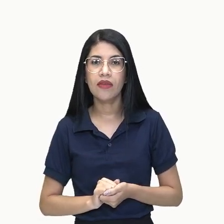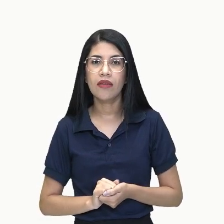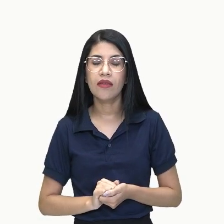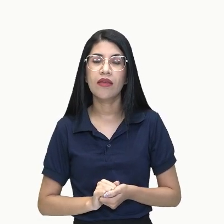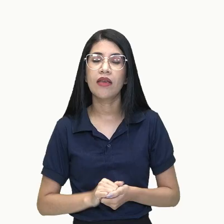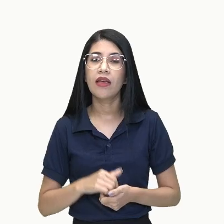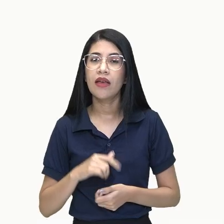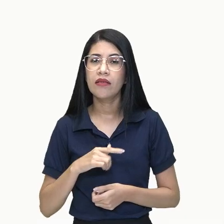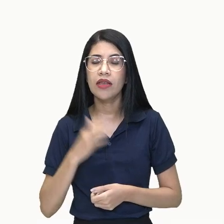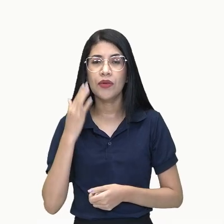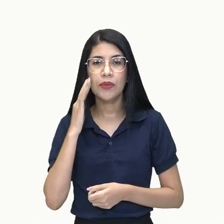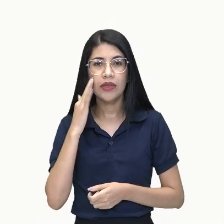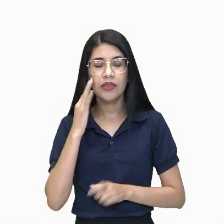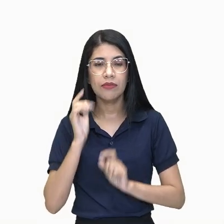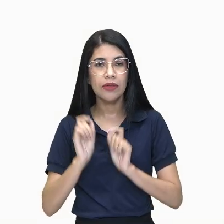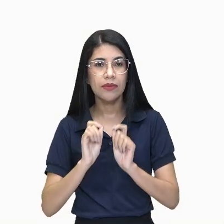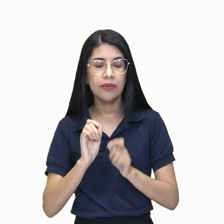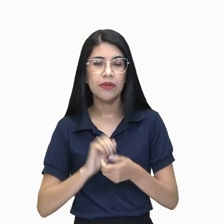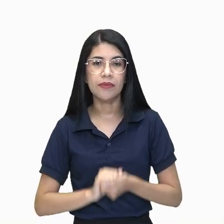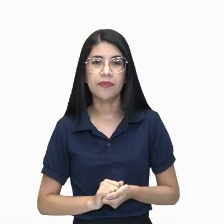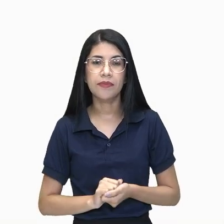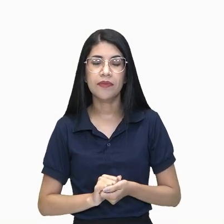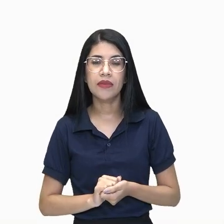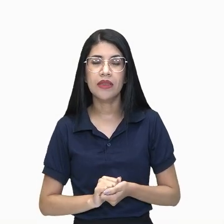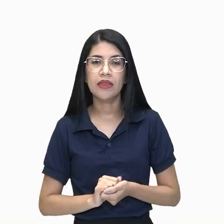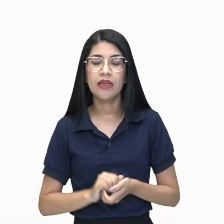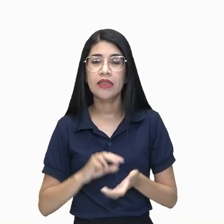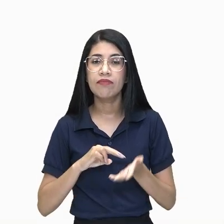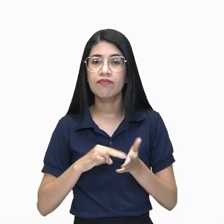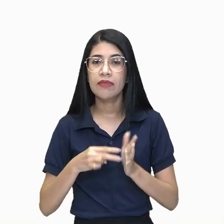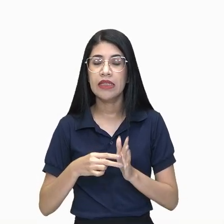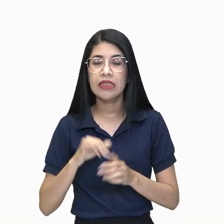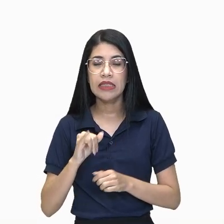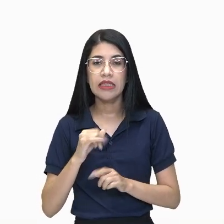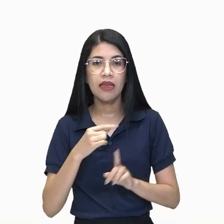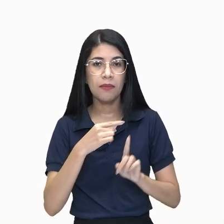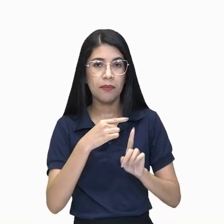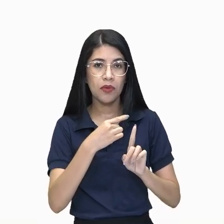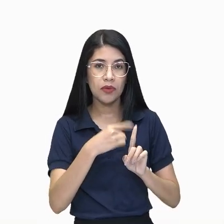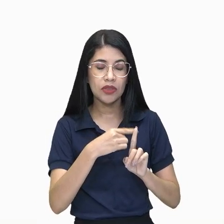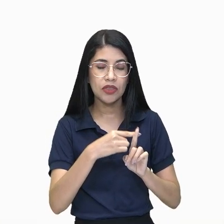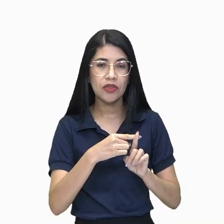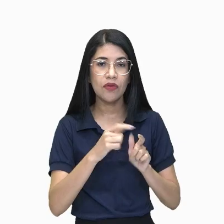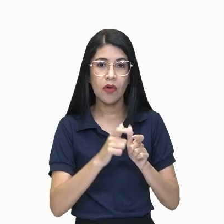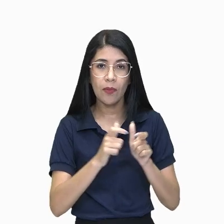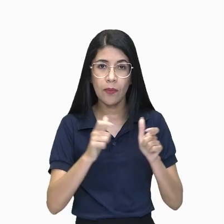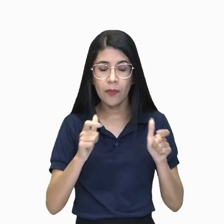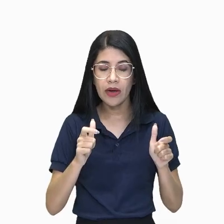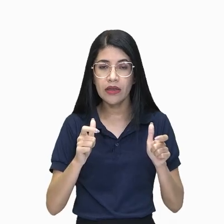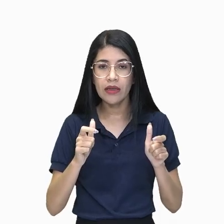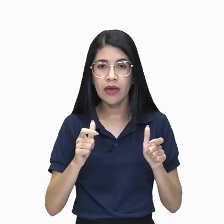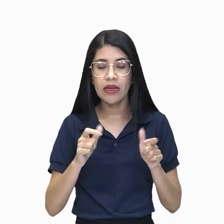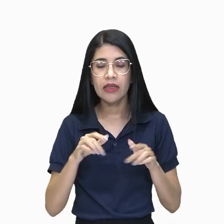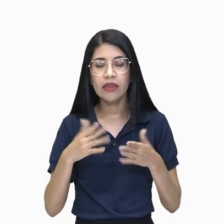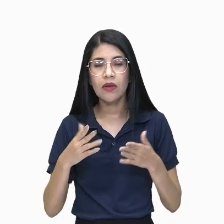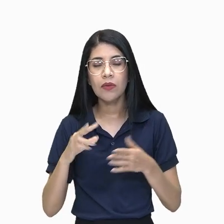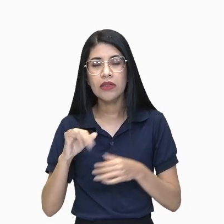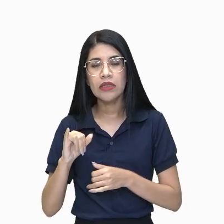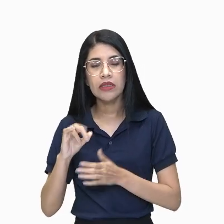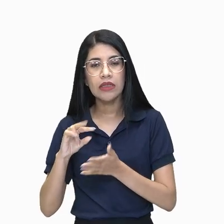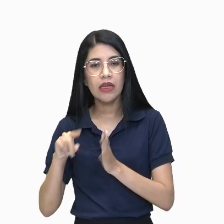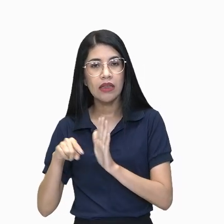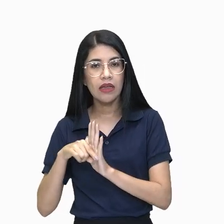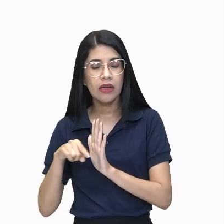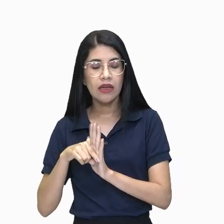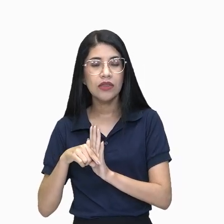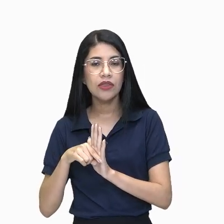tem uma interpretação. Isso significa que, se quando o resultado é positivo, aumentou, então, quando o resultado é negativo,